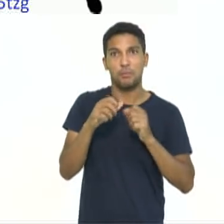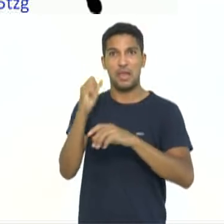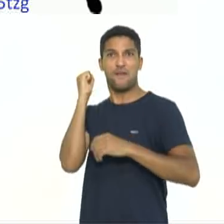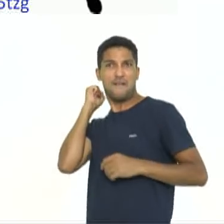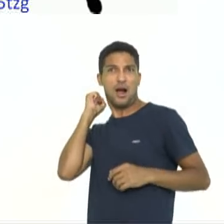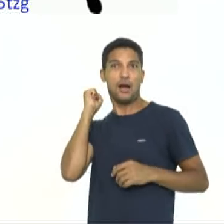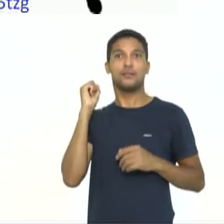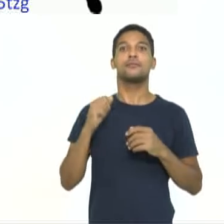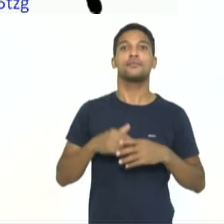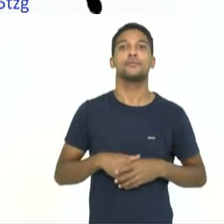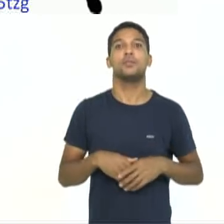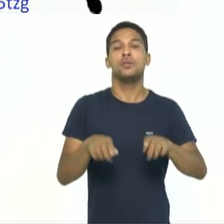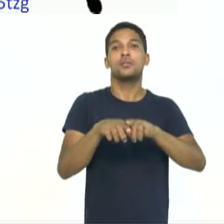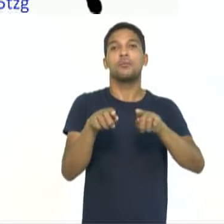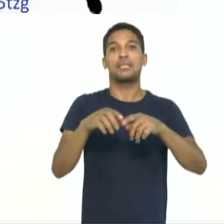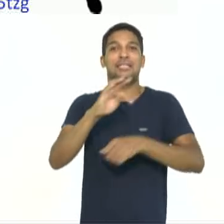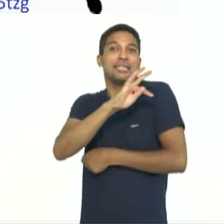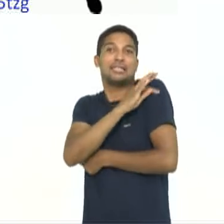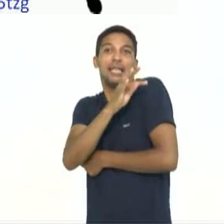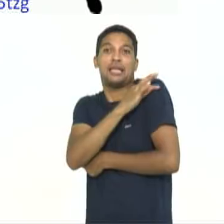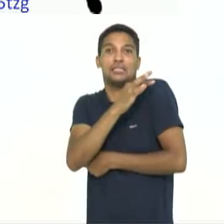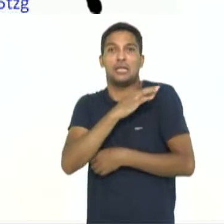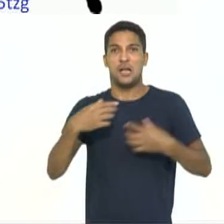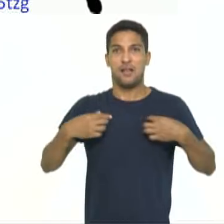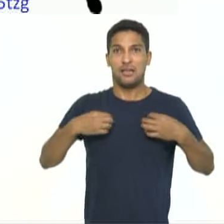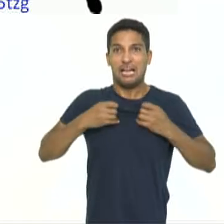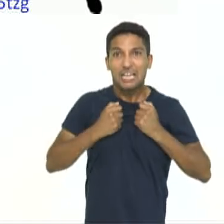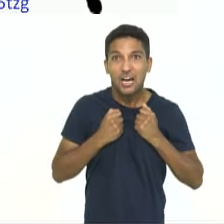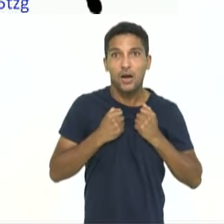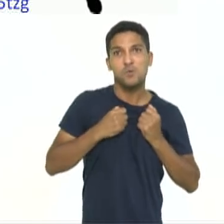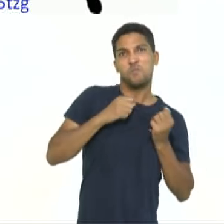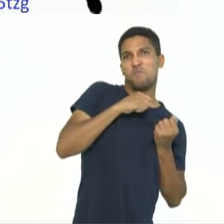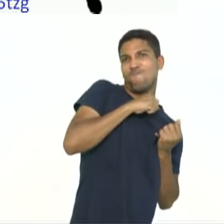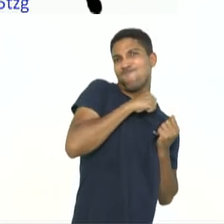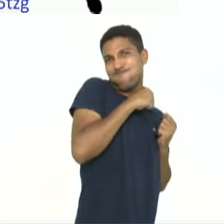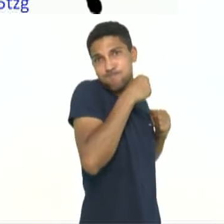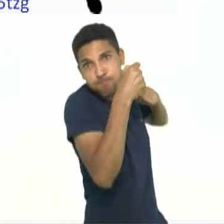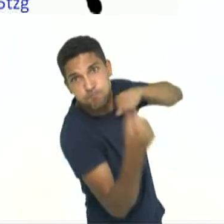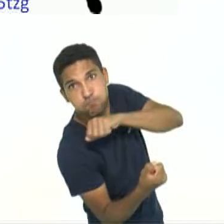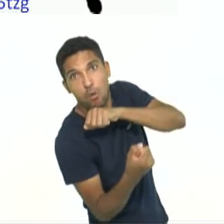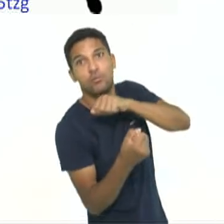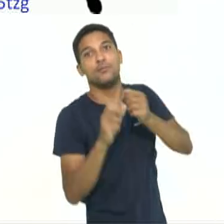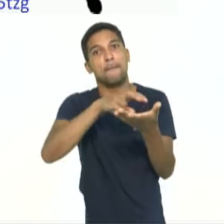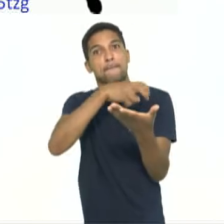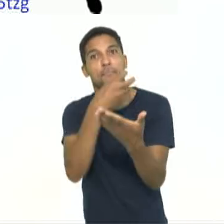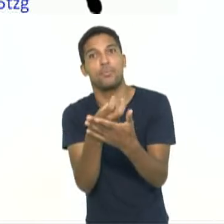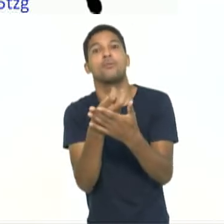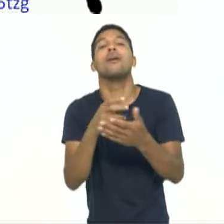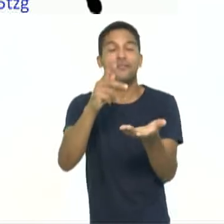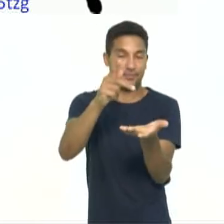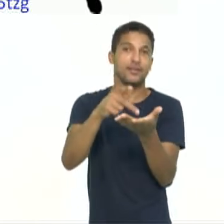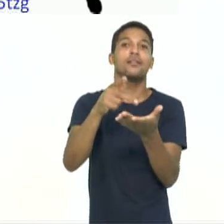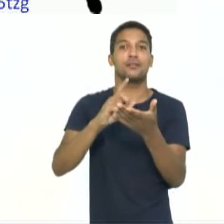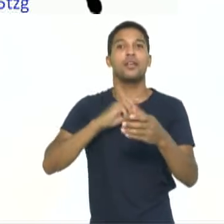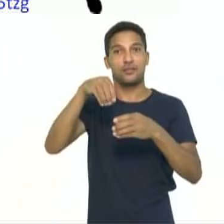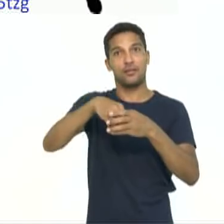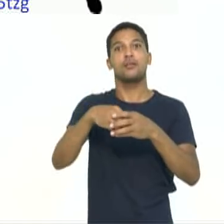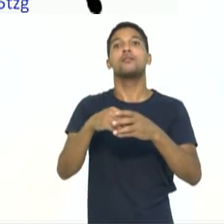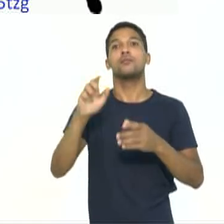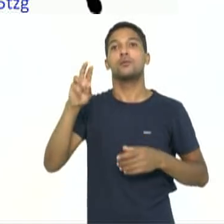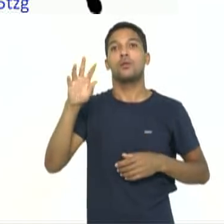nosso exercício? Então, olha só. A primeira, possuem movimentos de curta e longa distância. Verdadeiro, isso é real,